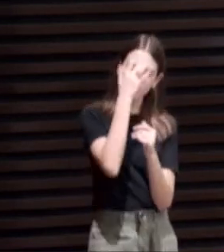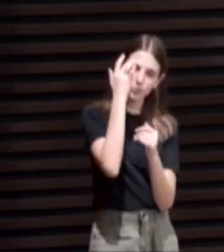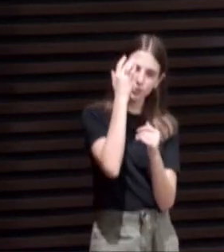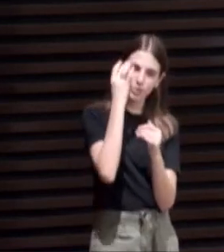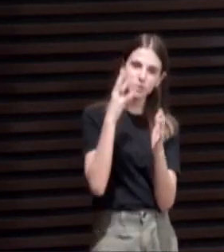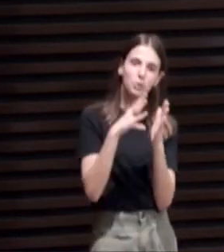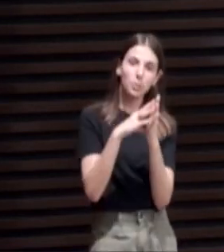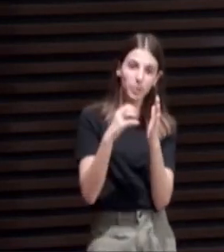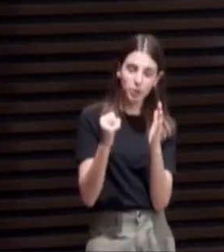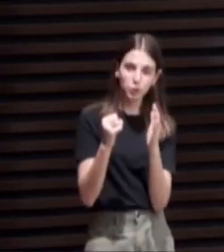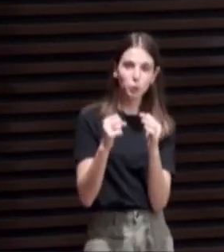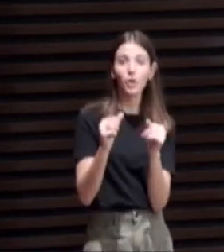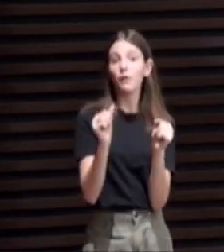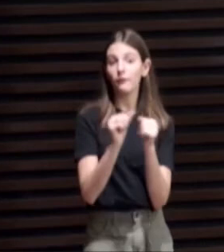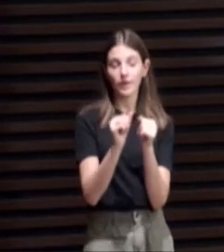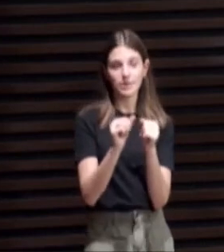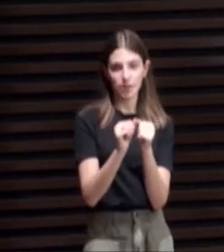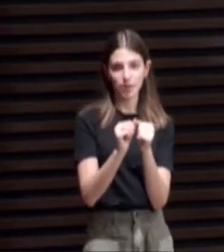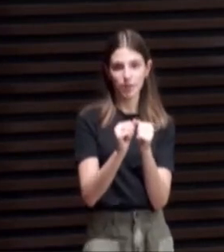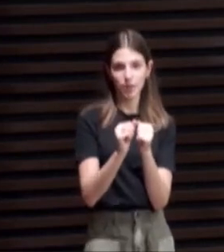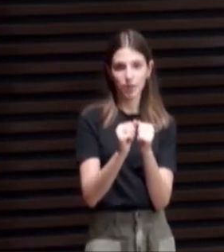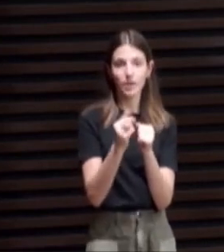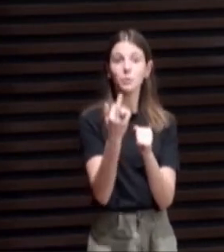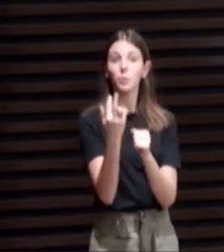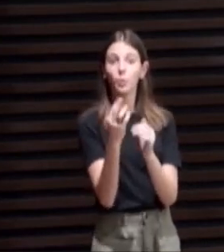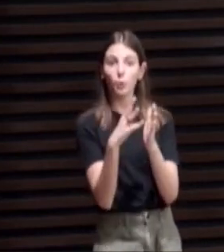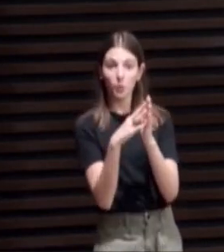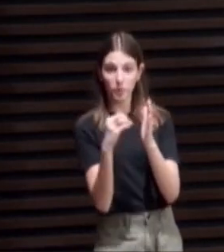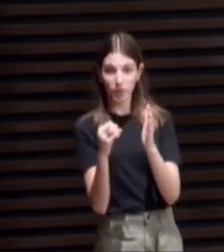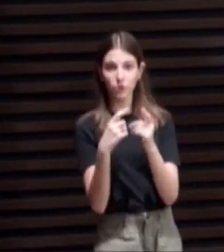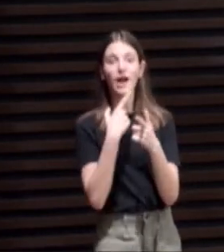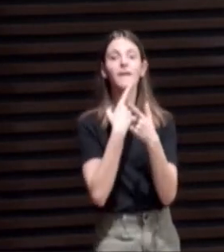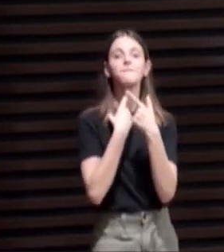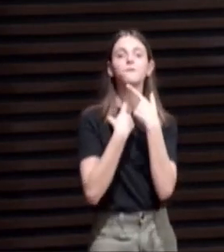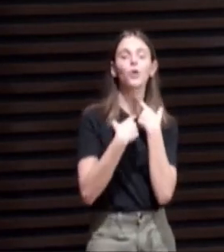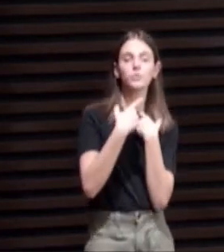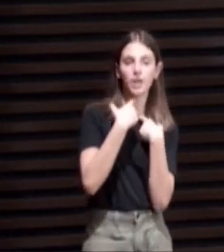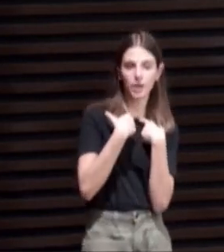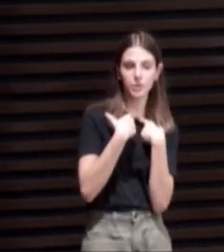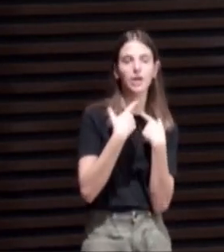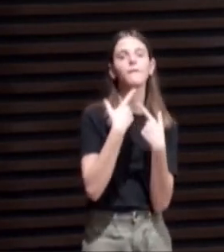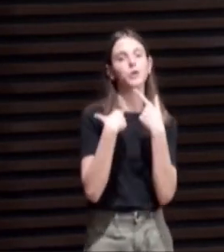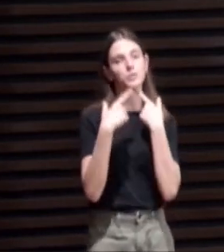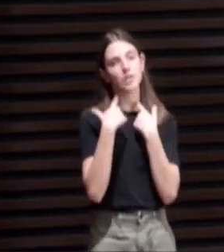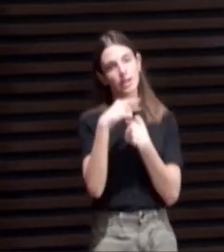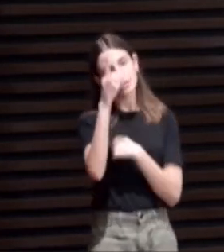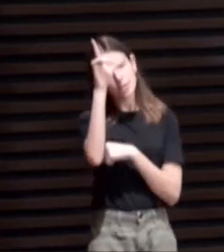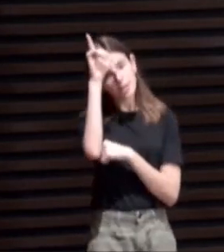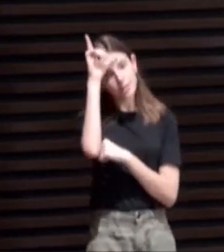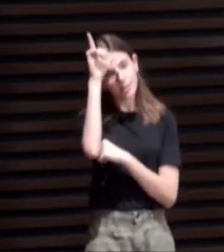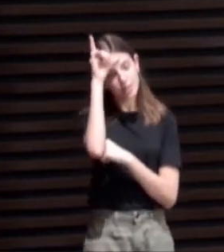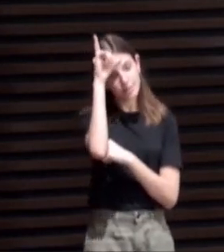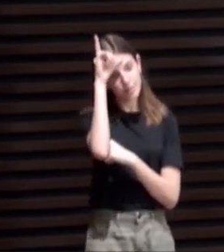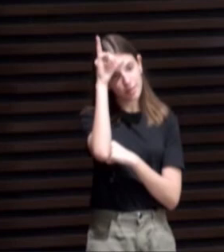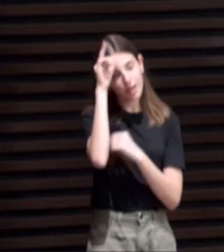Elas estão imitando os desejos. É o que a liderança deseja, que a membresia vai desejar.